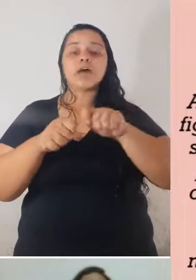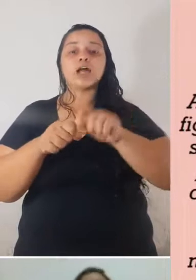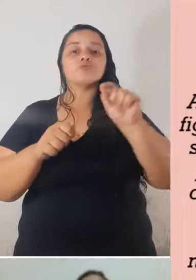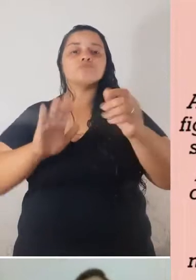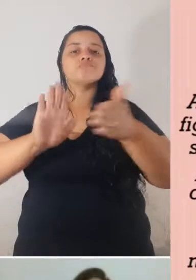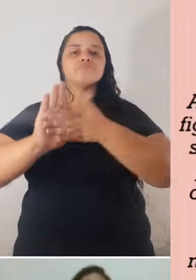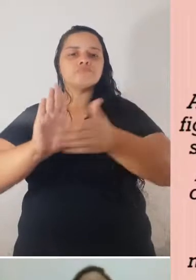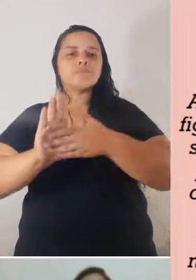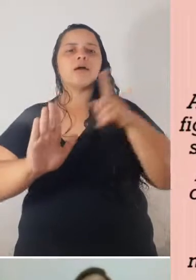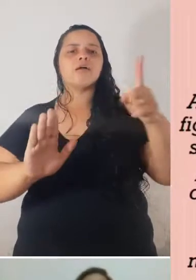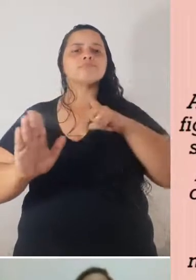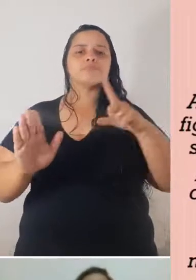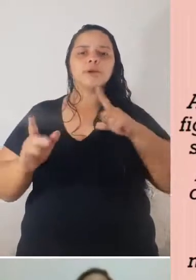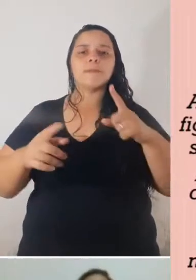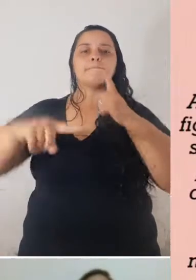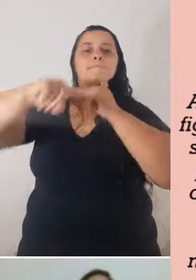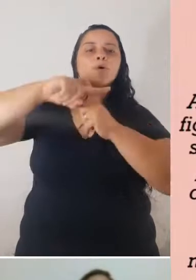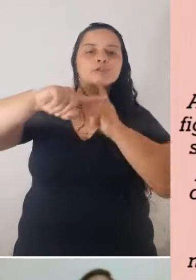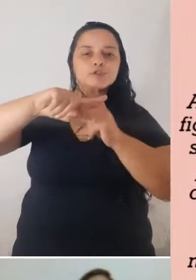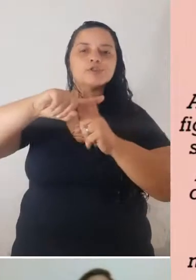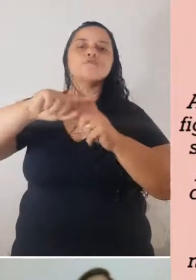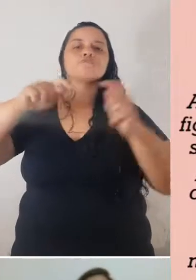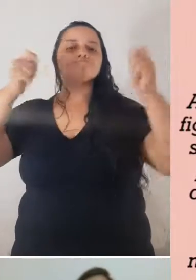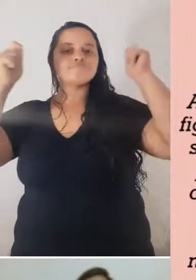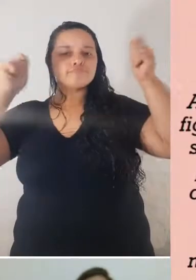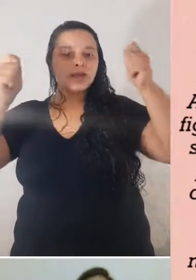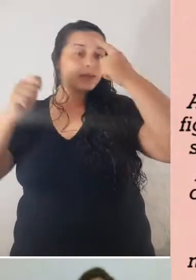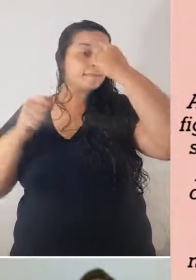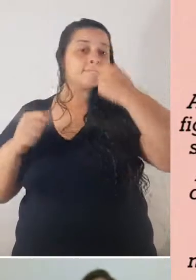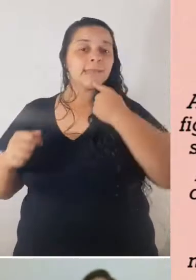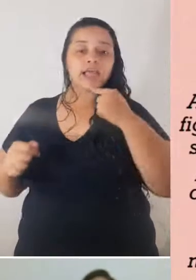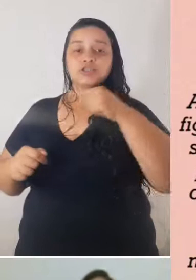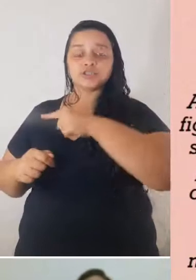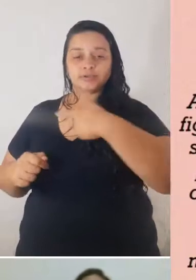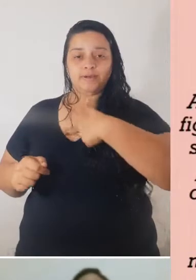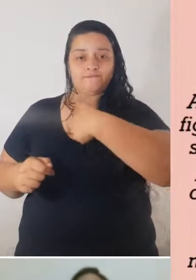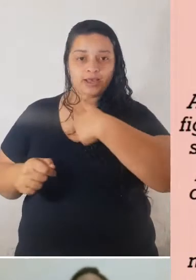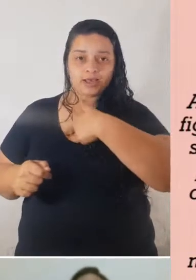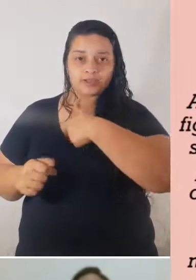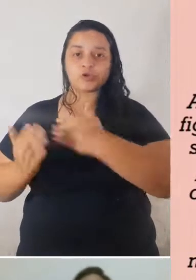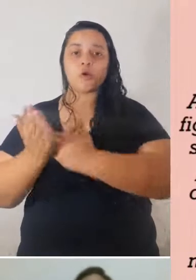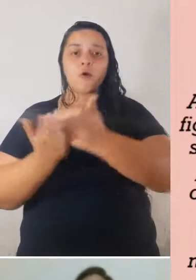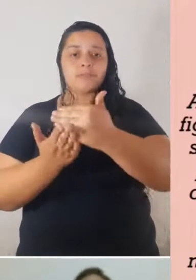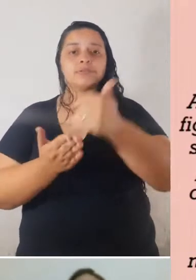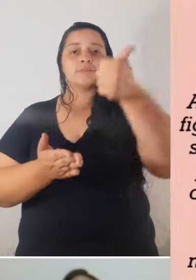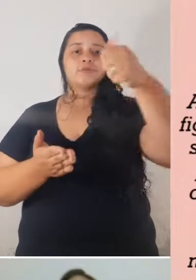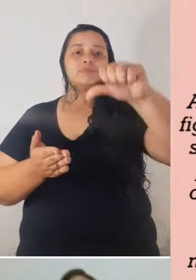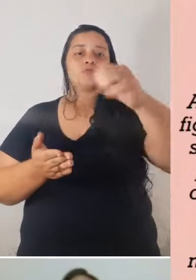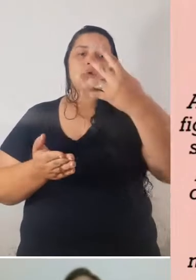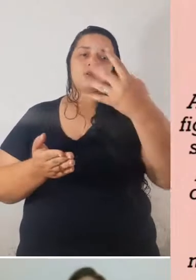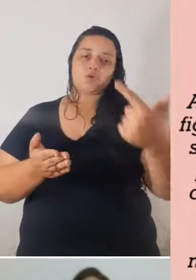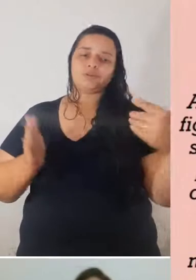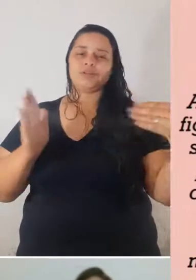uma campanha positiva em torno da figura de Vargas, principalmente a partir de 1942